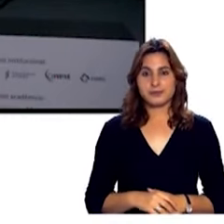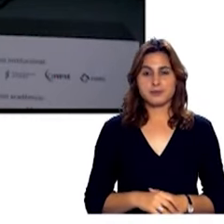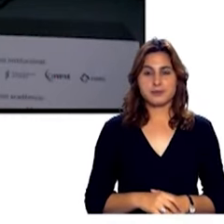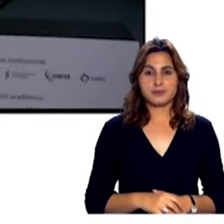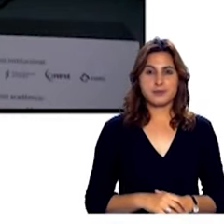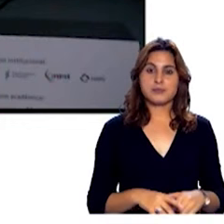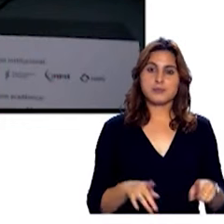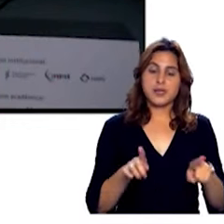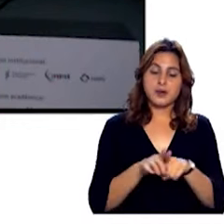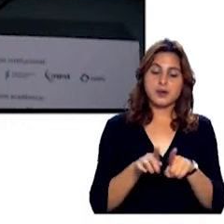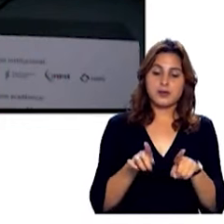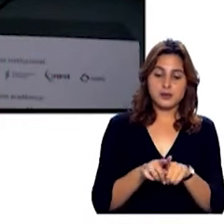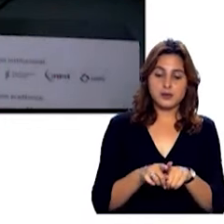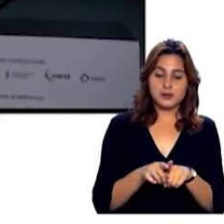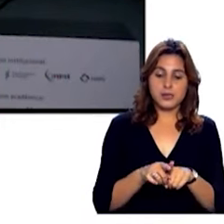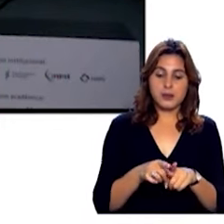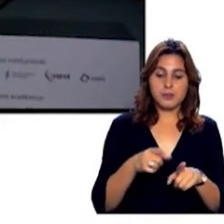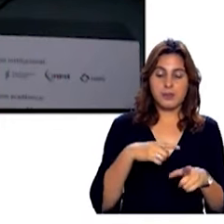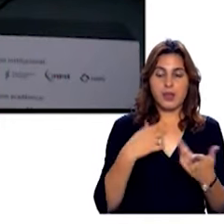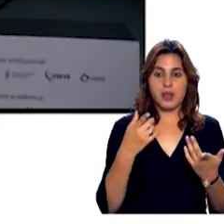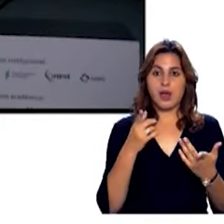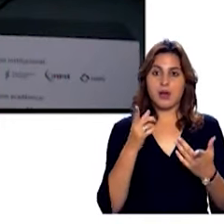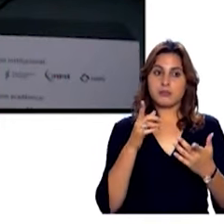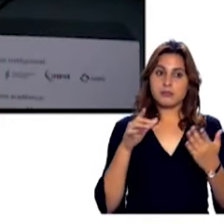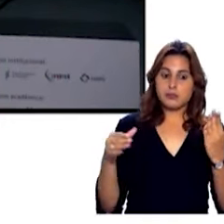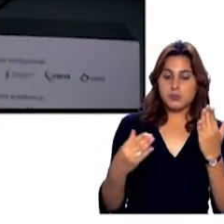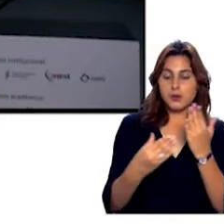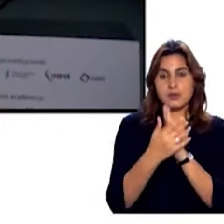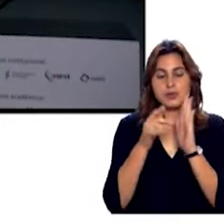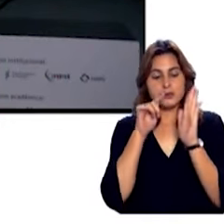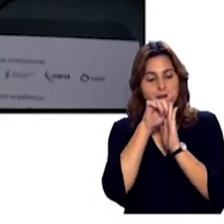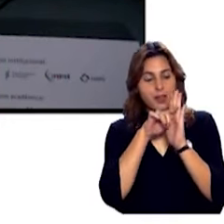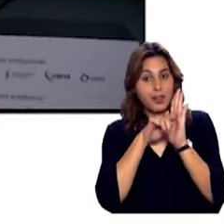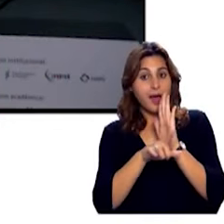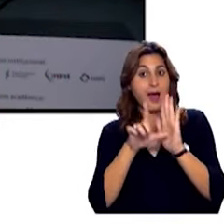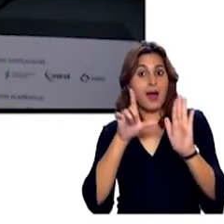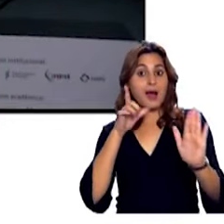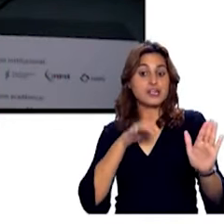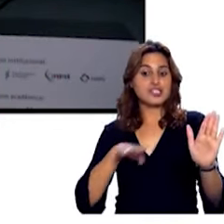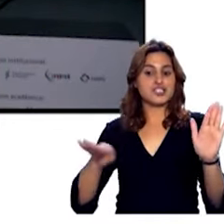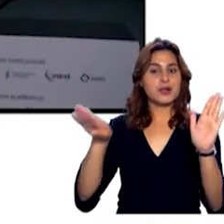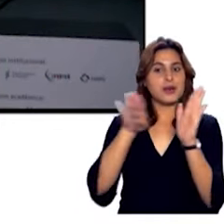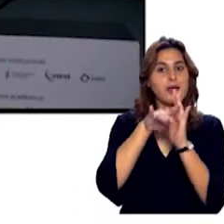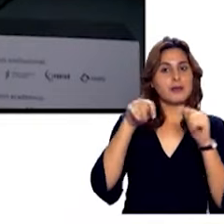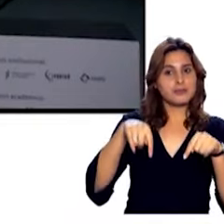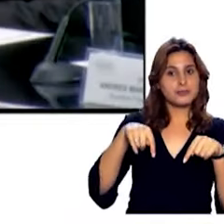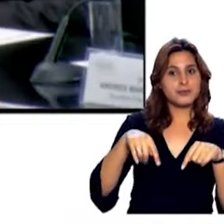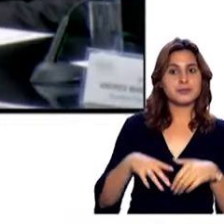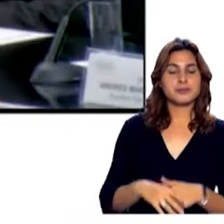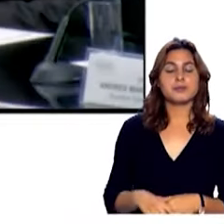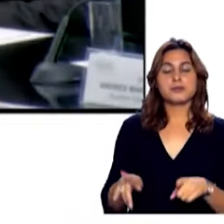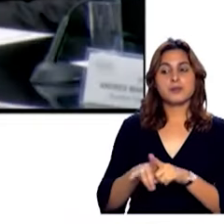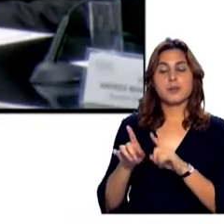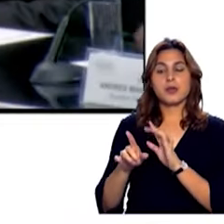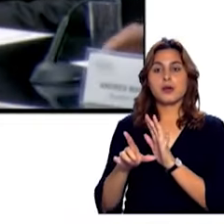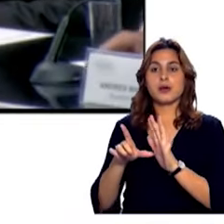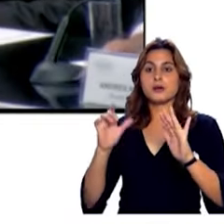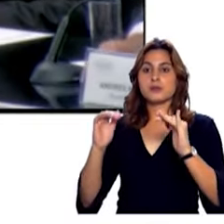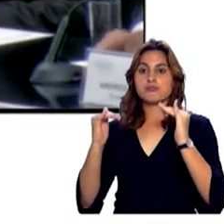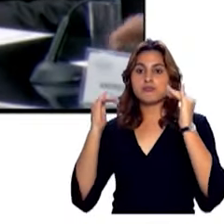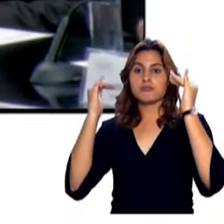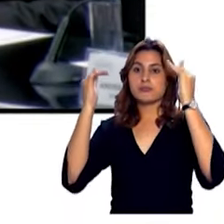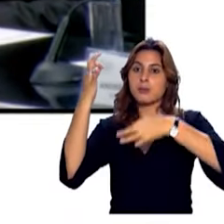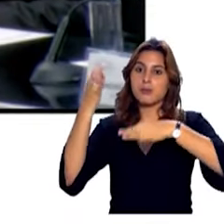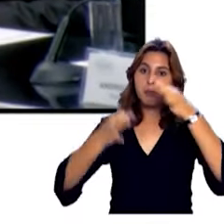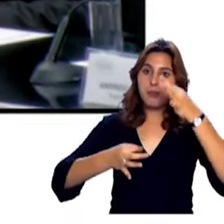sobretudo diante do filtro que ocorre antes de de de vossa excelência se pronunciar eh de como se dava a